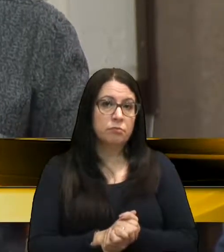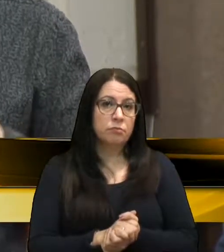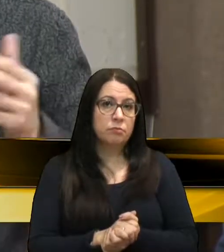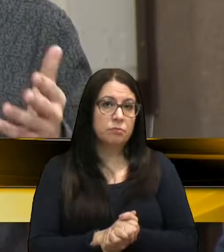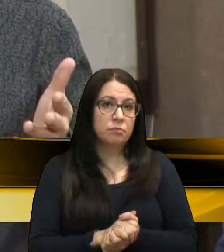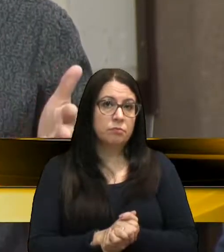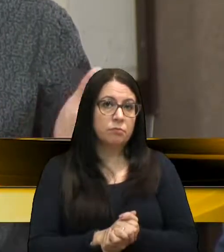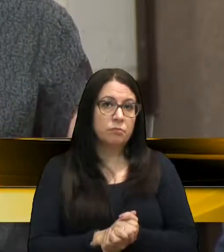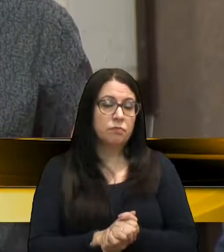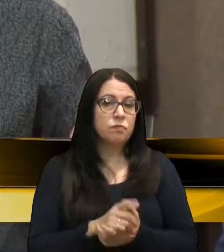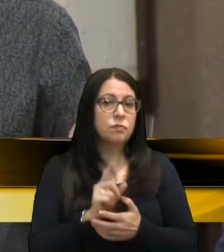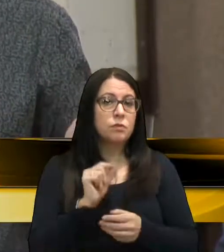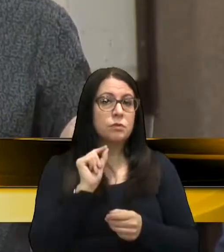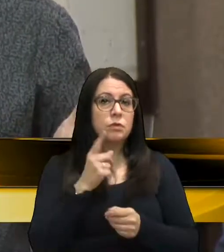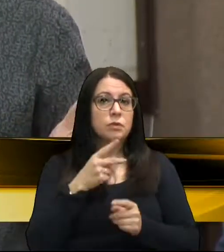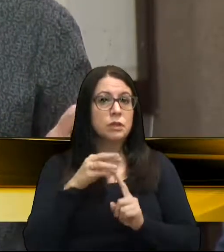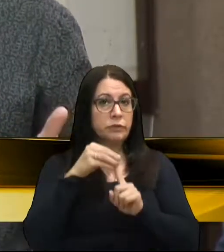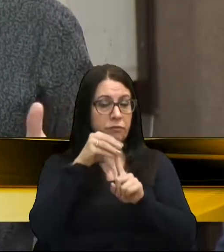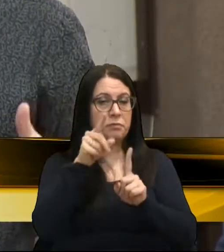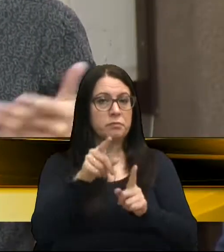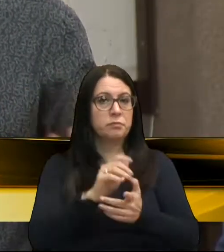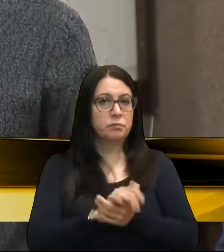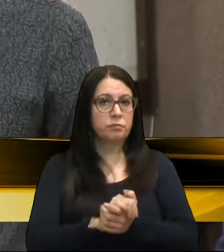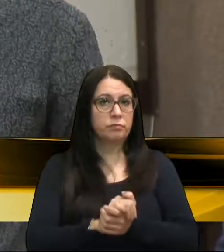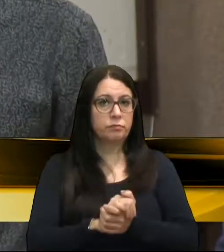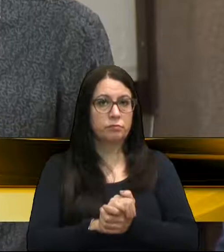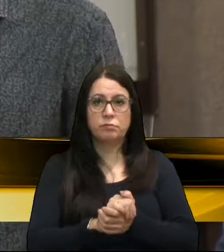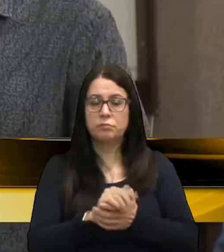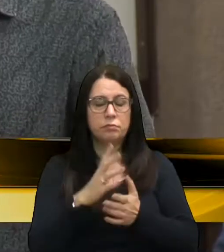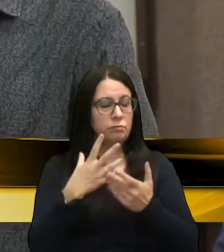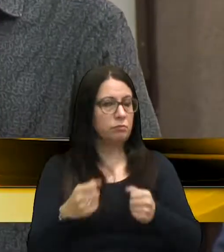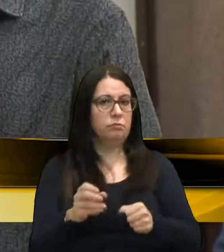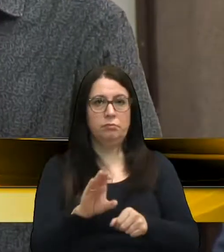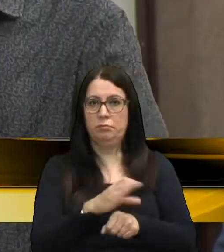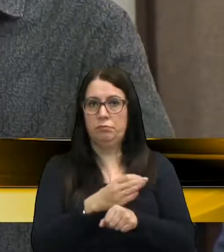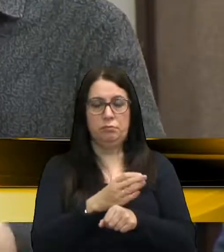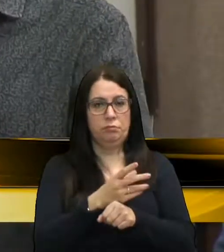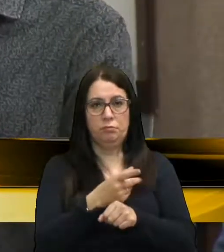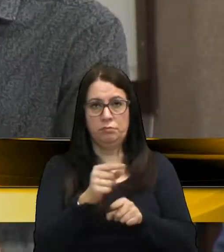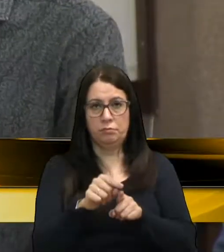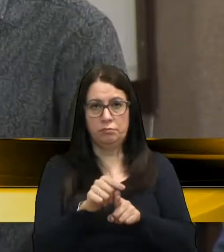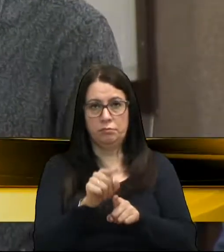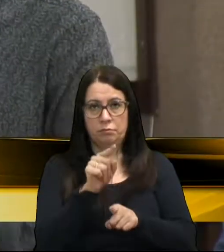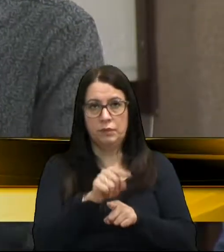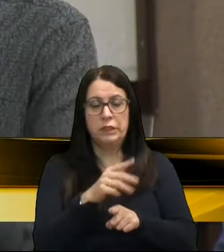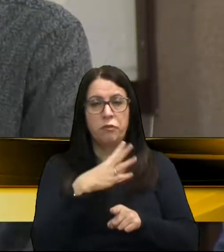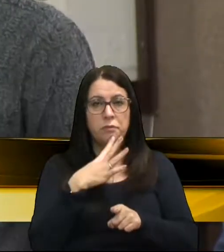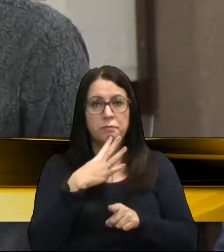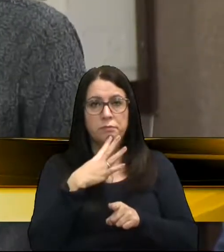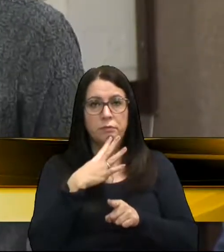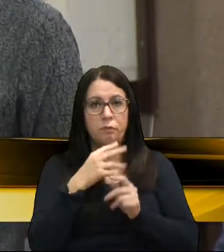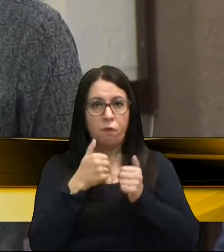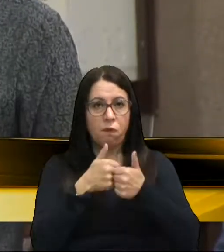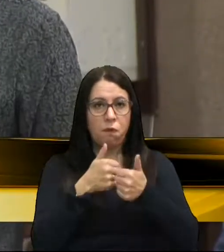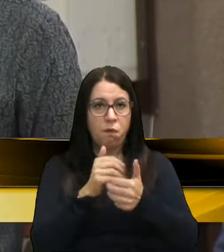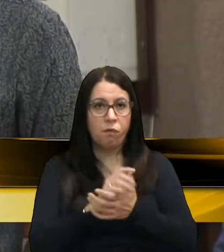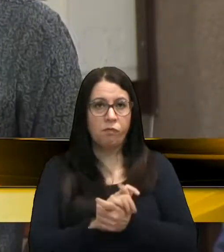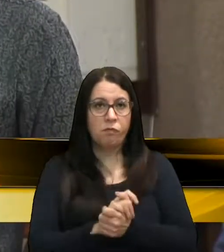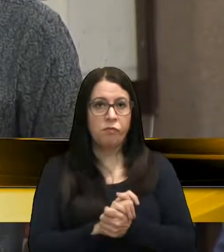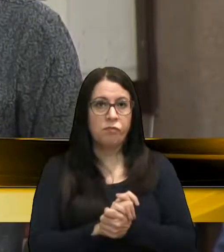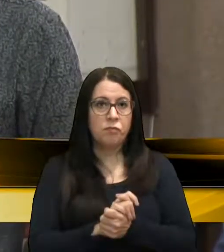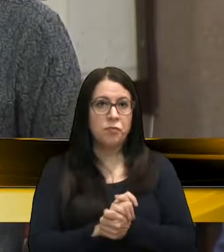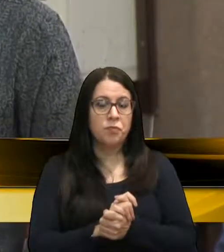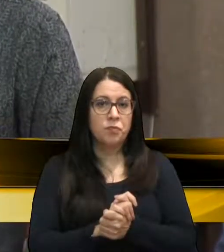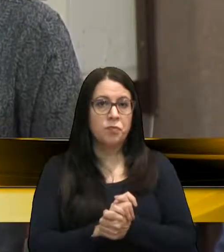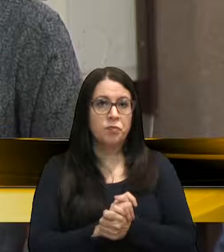quero destacar isso, por que eu peço a derrubada do parecer para os colegas vereadores, além de eu conhecer e estar de perto